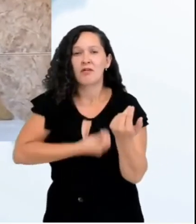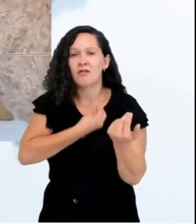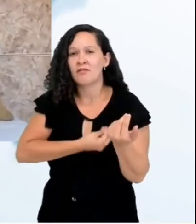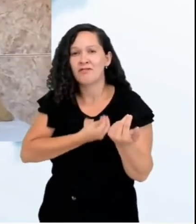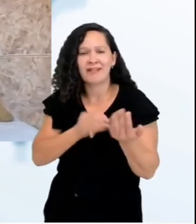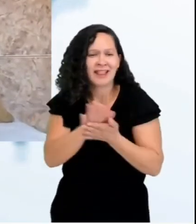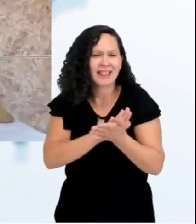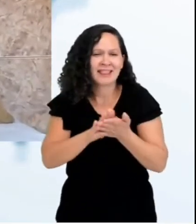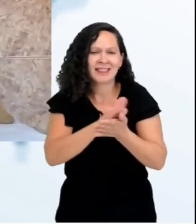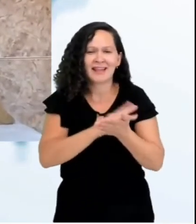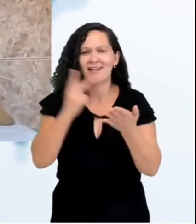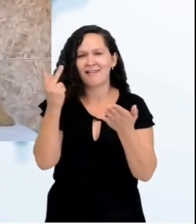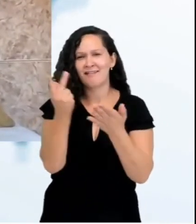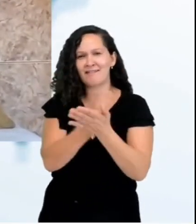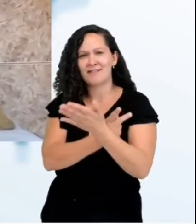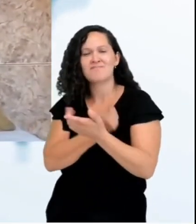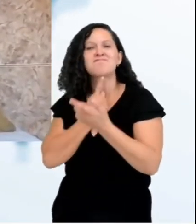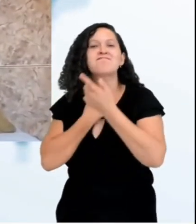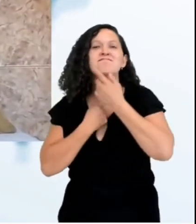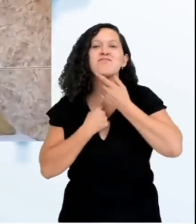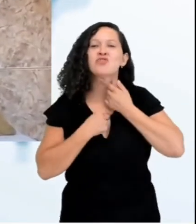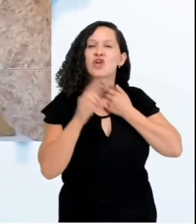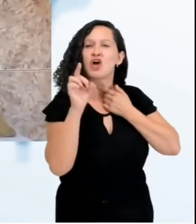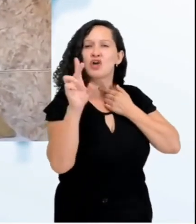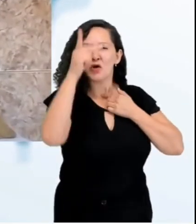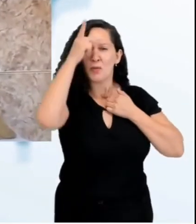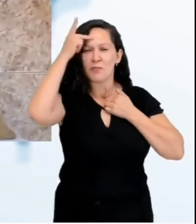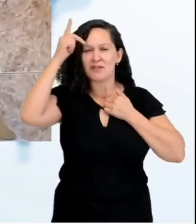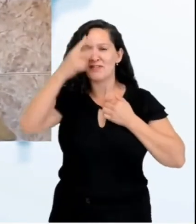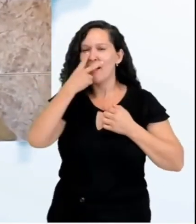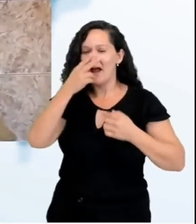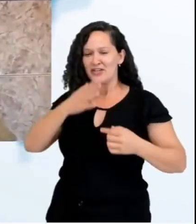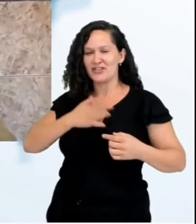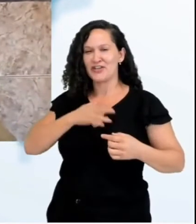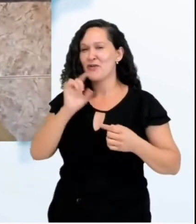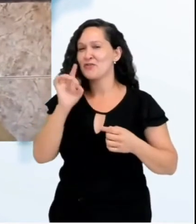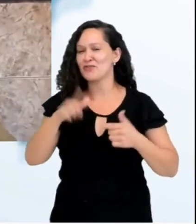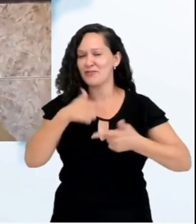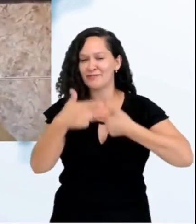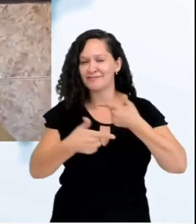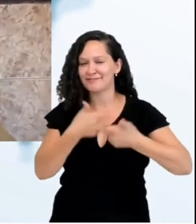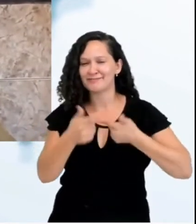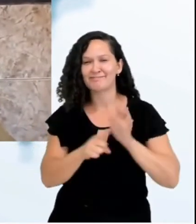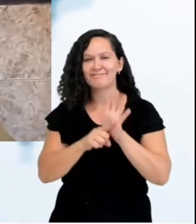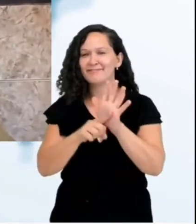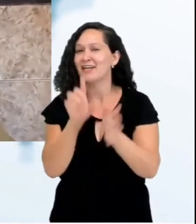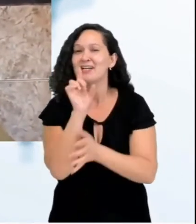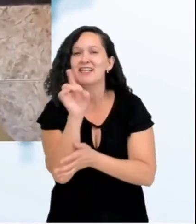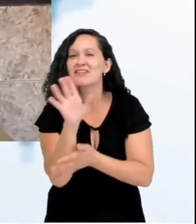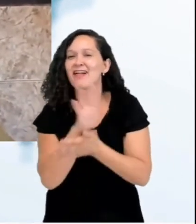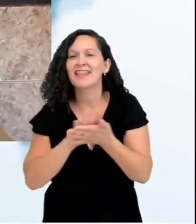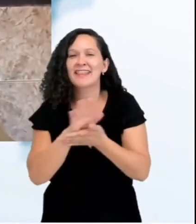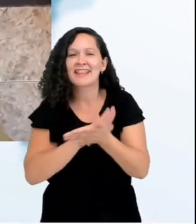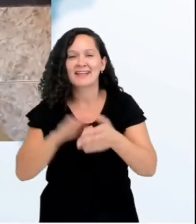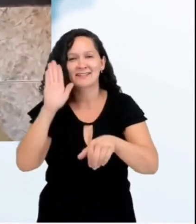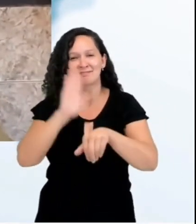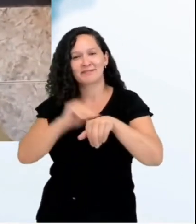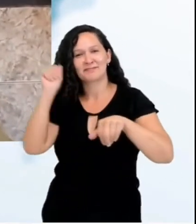mais nada satisfazer os desejos de quem acha que eu só sirvo pra ser empregada.